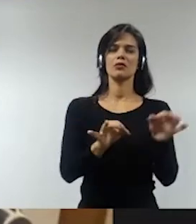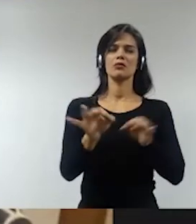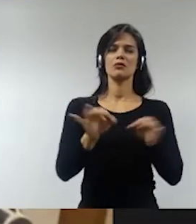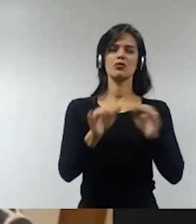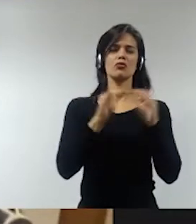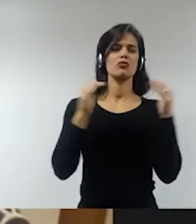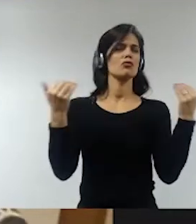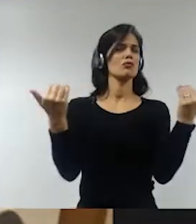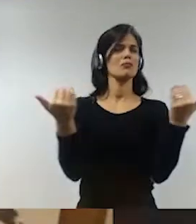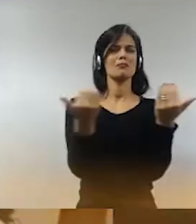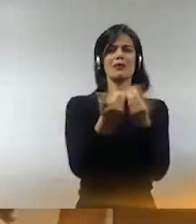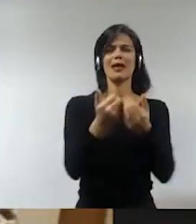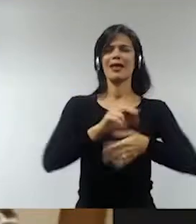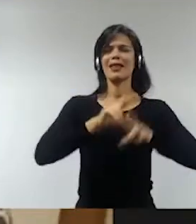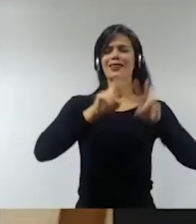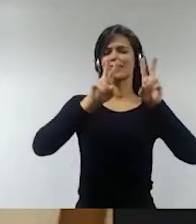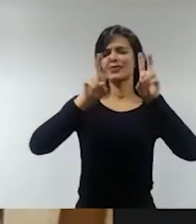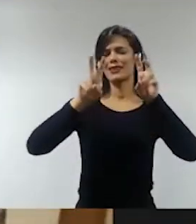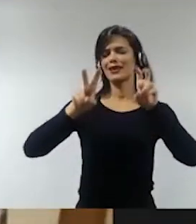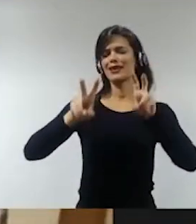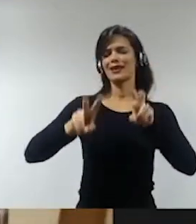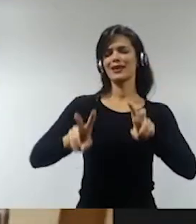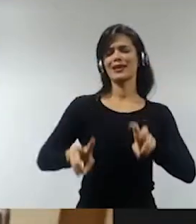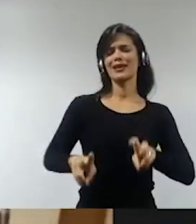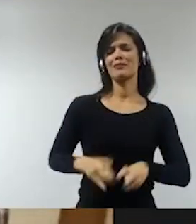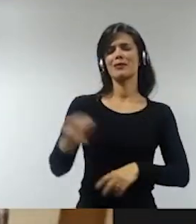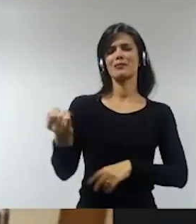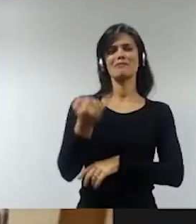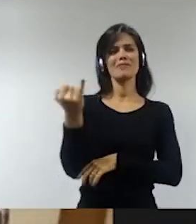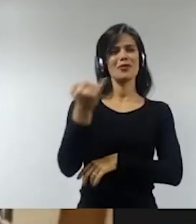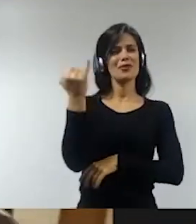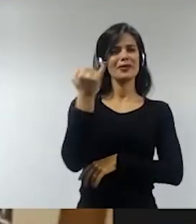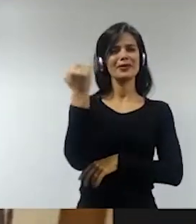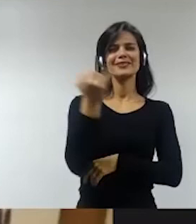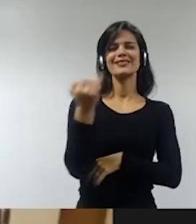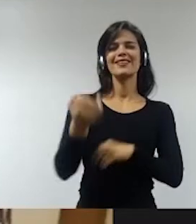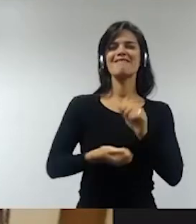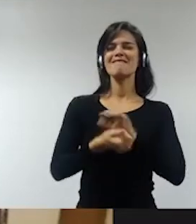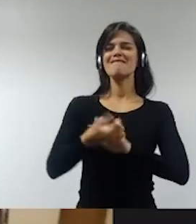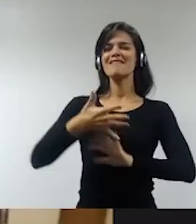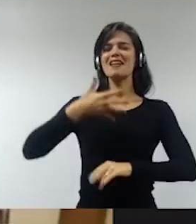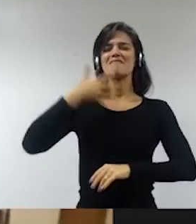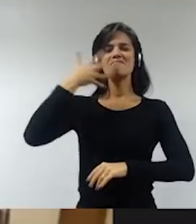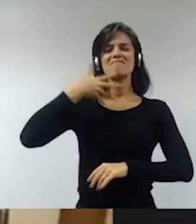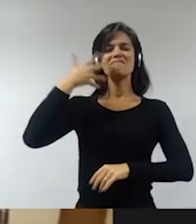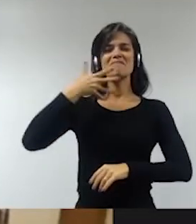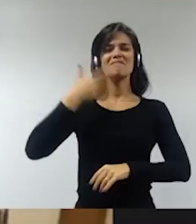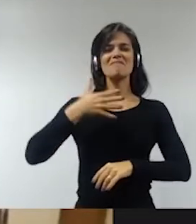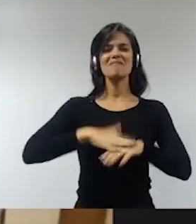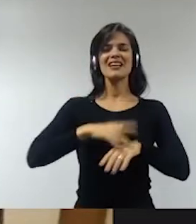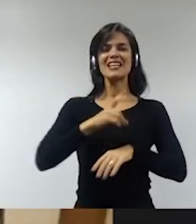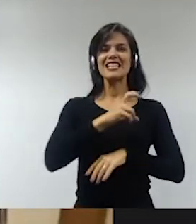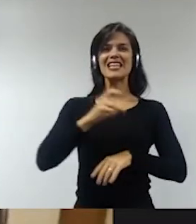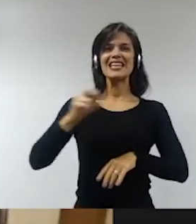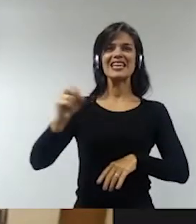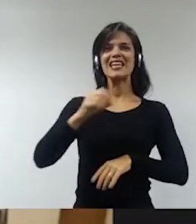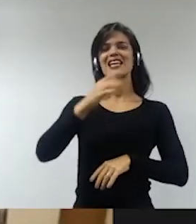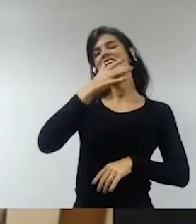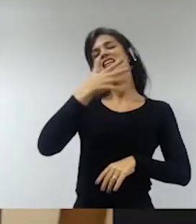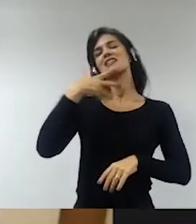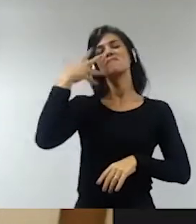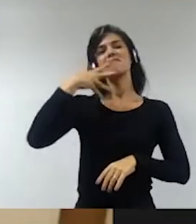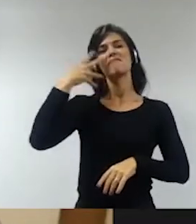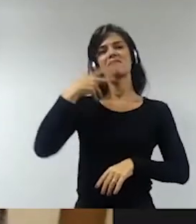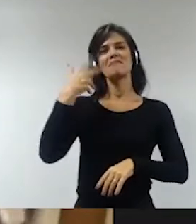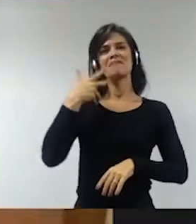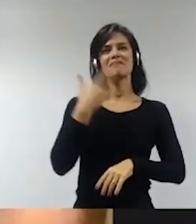congresso com tantos temas, com tantas coisas relevantes, tantos palestrantes, são mais de 500 palestrantes falando em 5